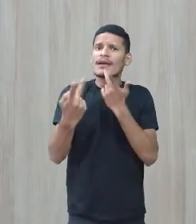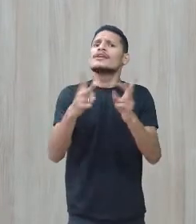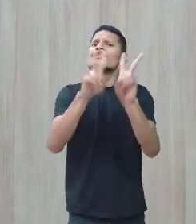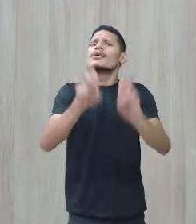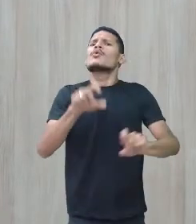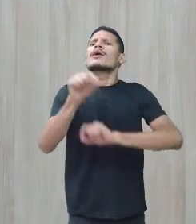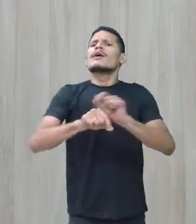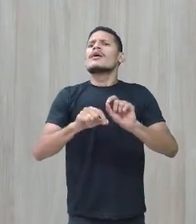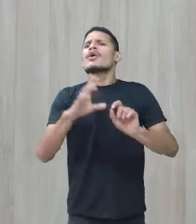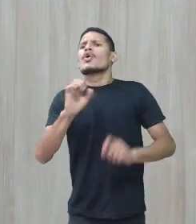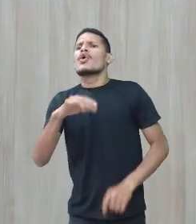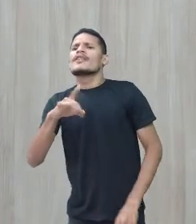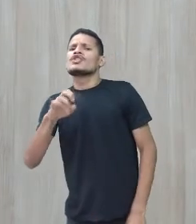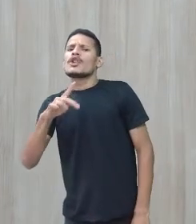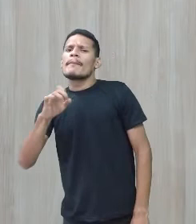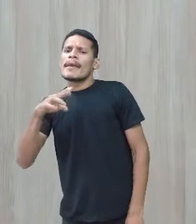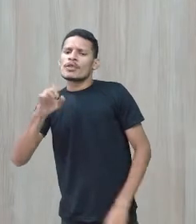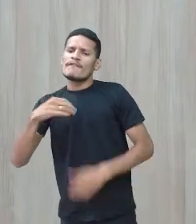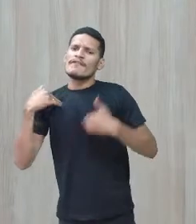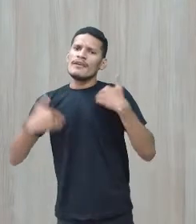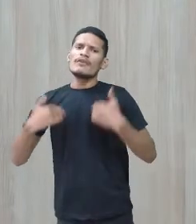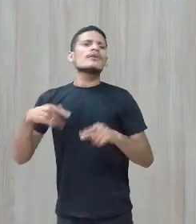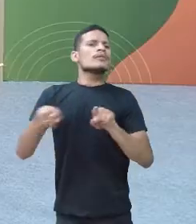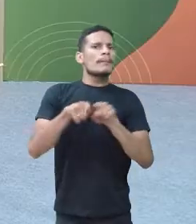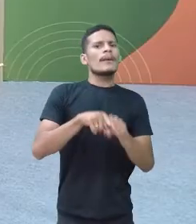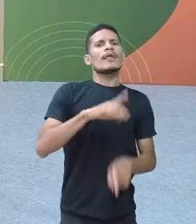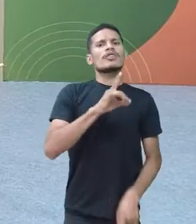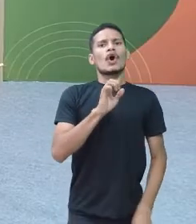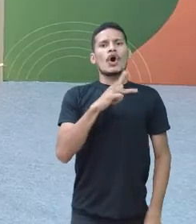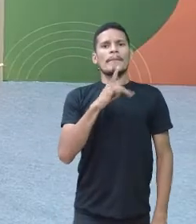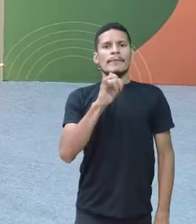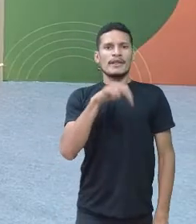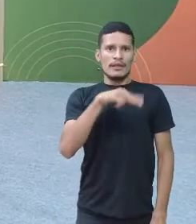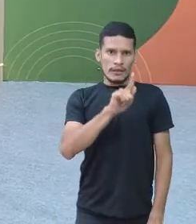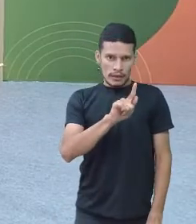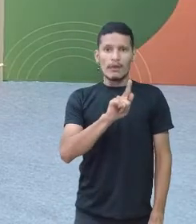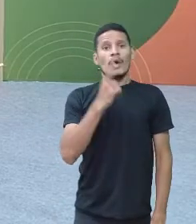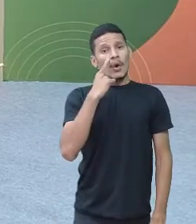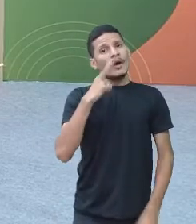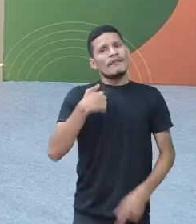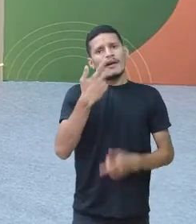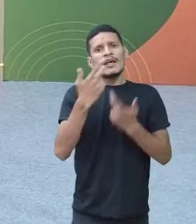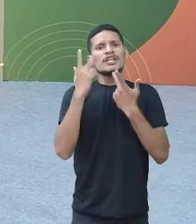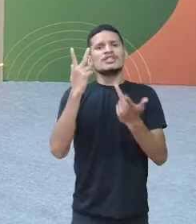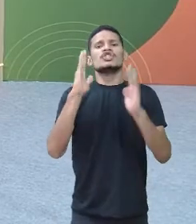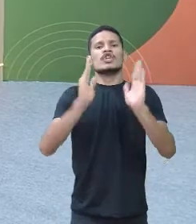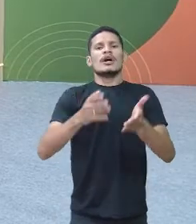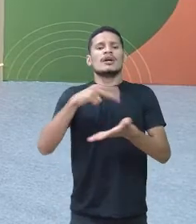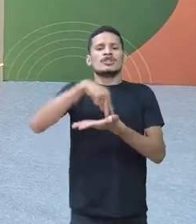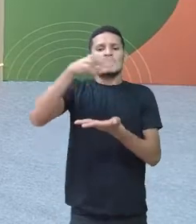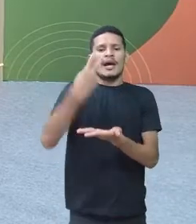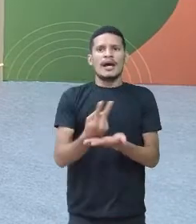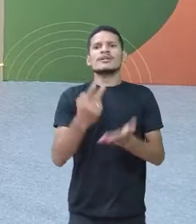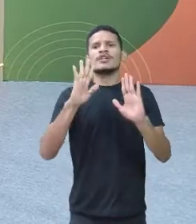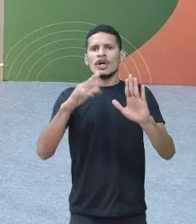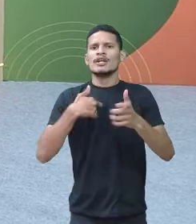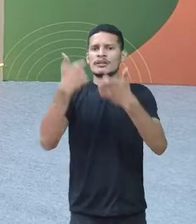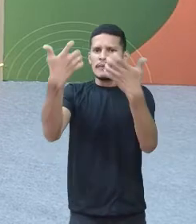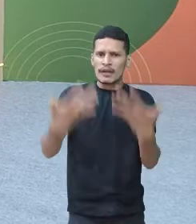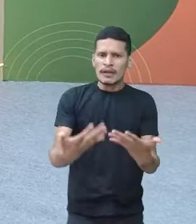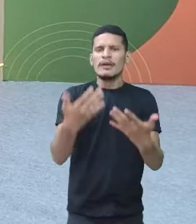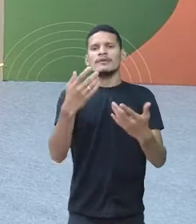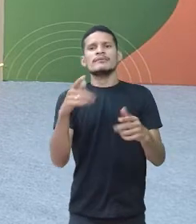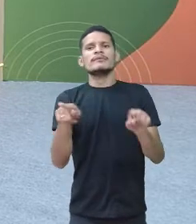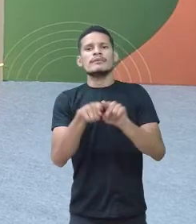condicionamento físico e sobre o doping, né? A gente já falou aí sobre ginástica, né? Já falou o que é ginástica para vocês,